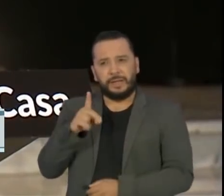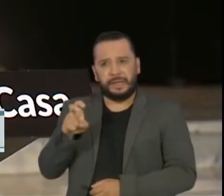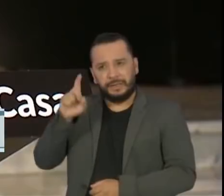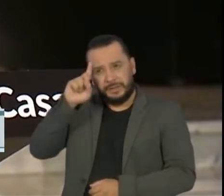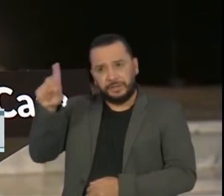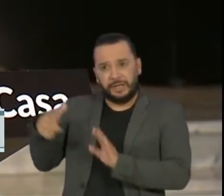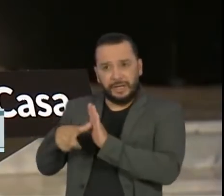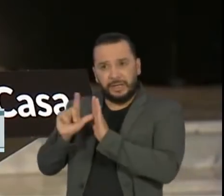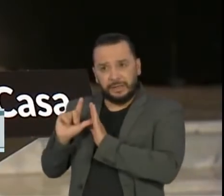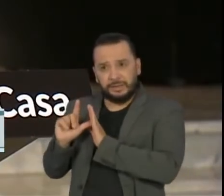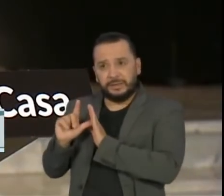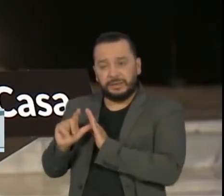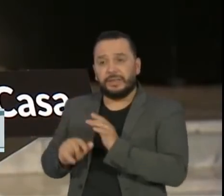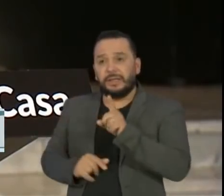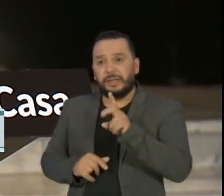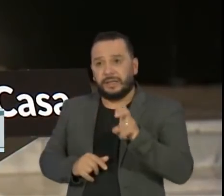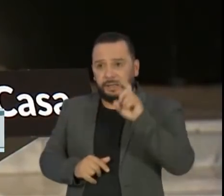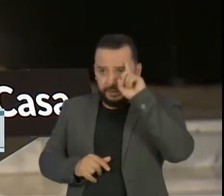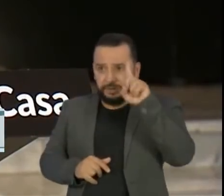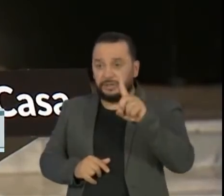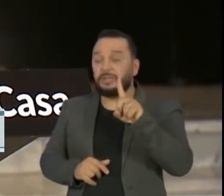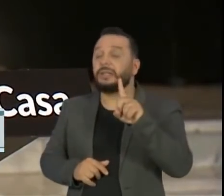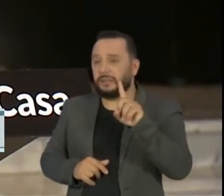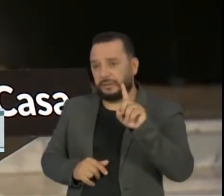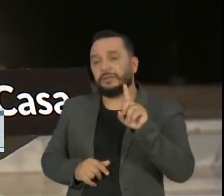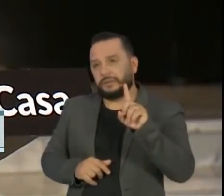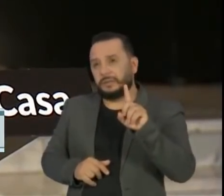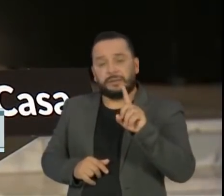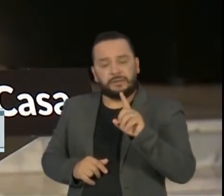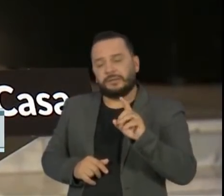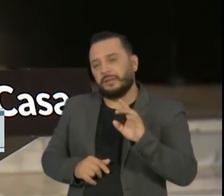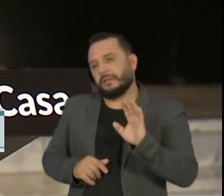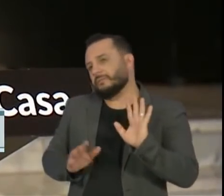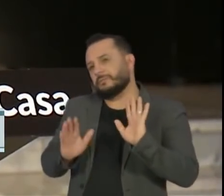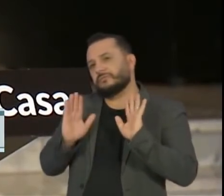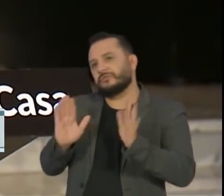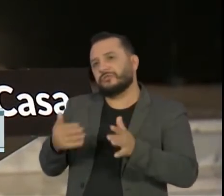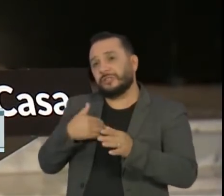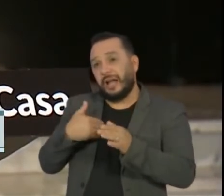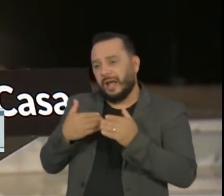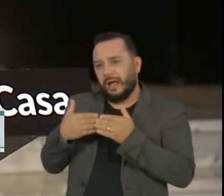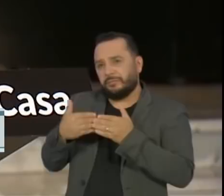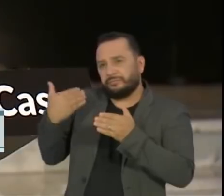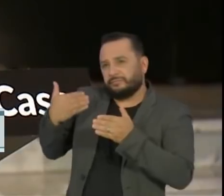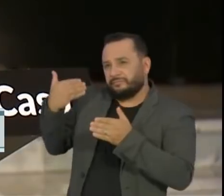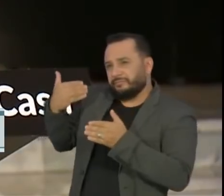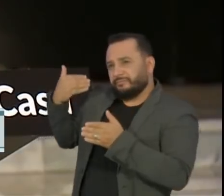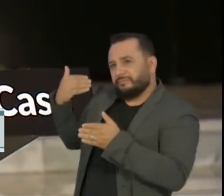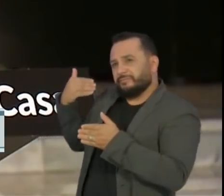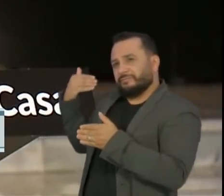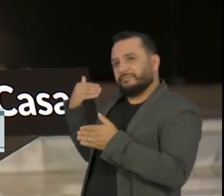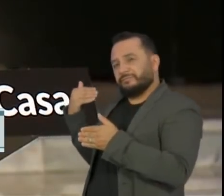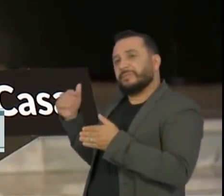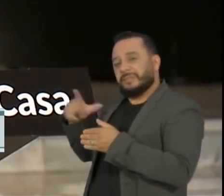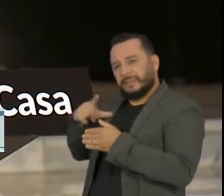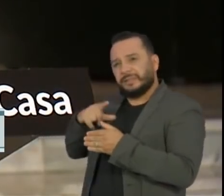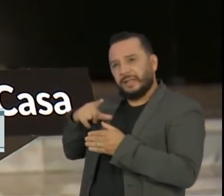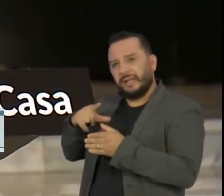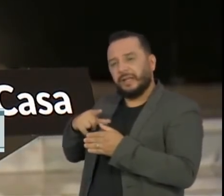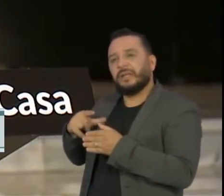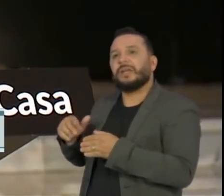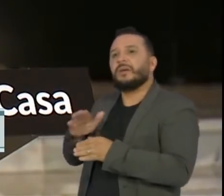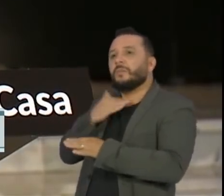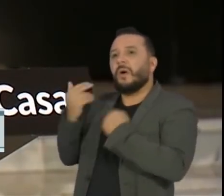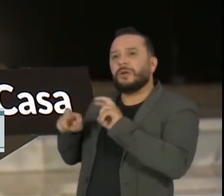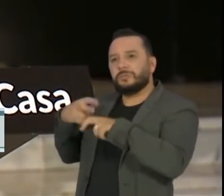com os 15 dias imediatamente anteriores, também há uma redução nessa curva, na velocidade do crescimento